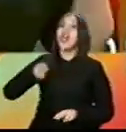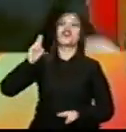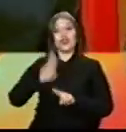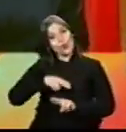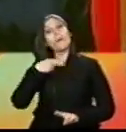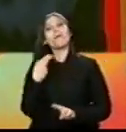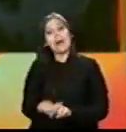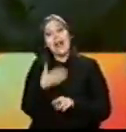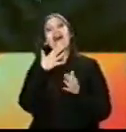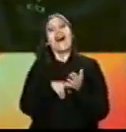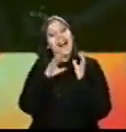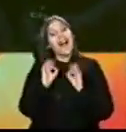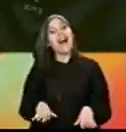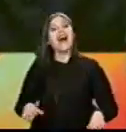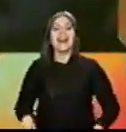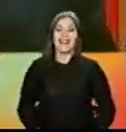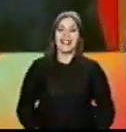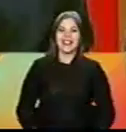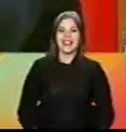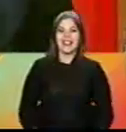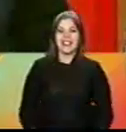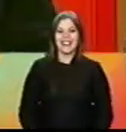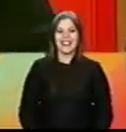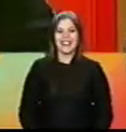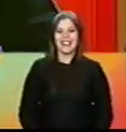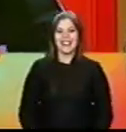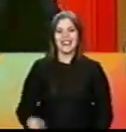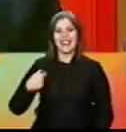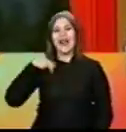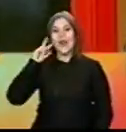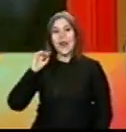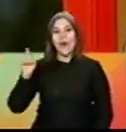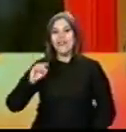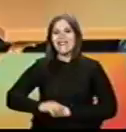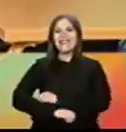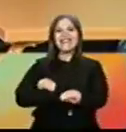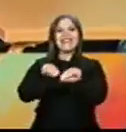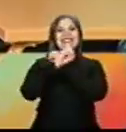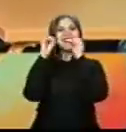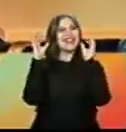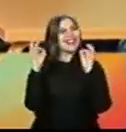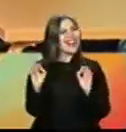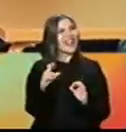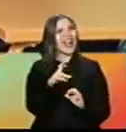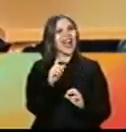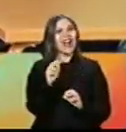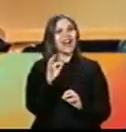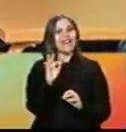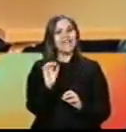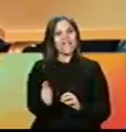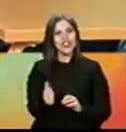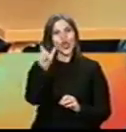Refixe é bom. Há tempo que eu não ouvi esse termo. Há muito tempo que eu não ouvi. Tu estiveste em